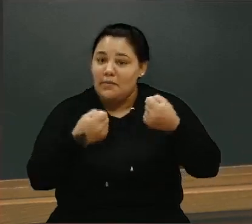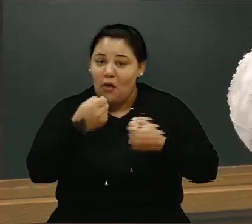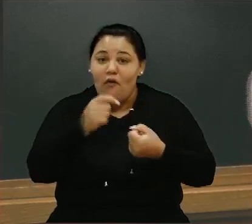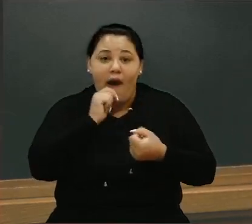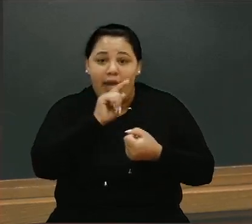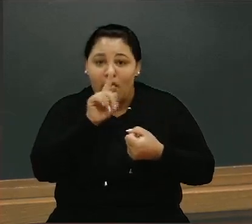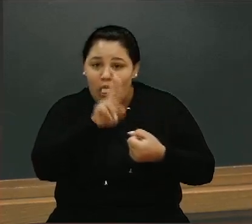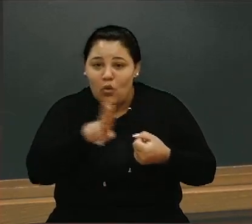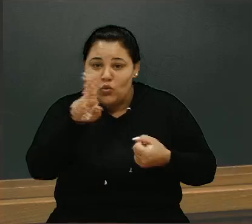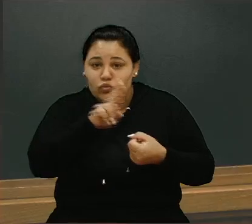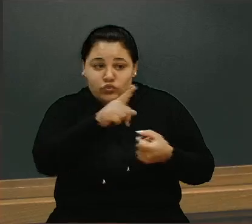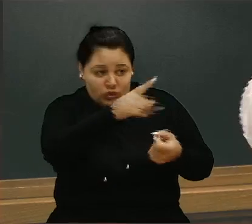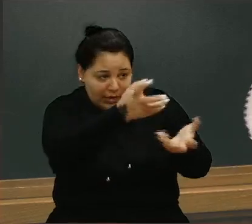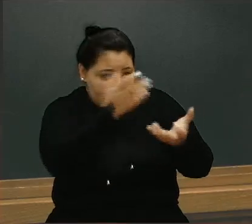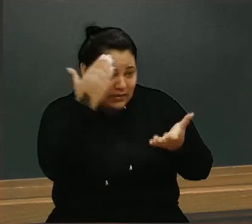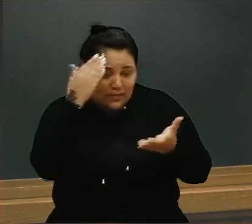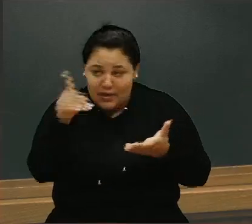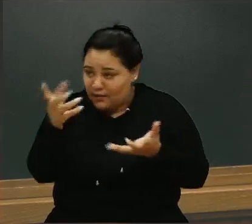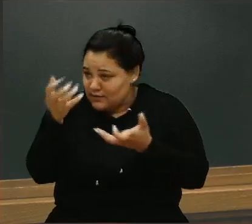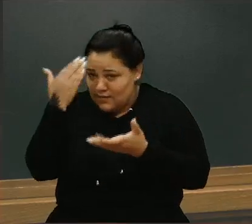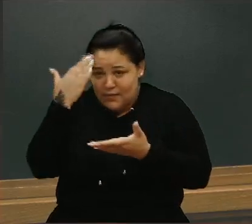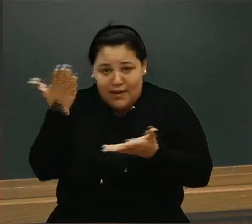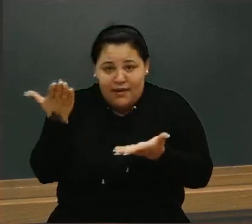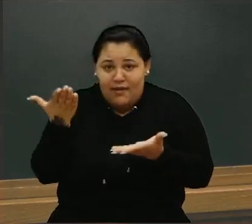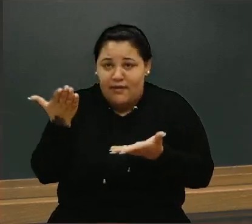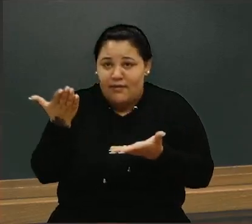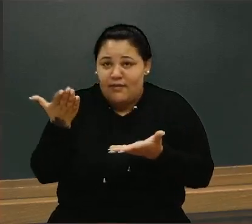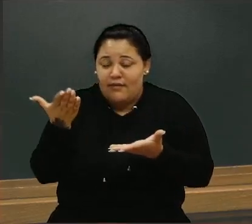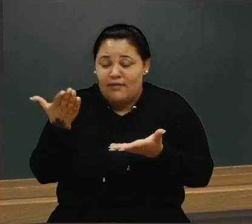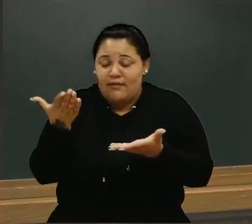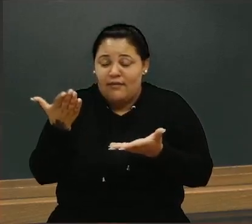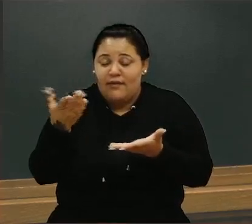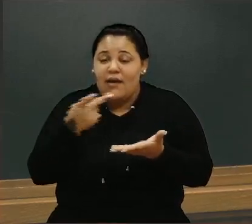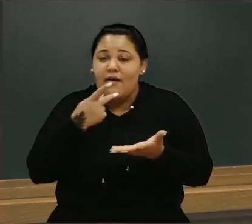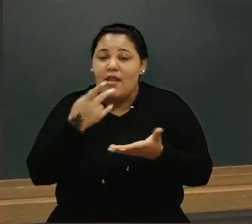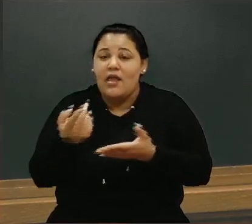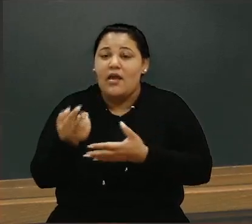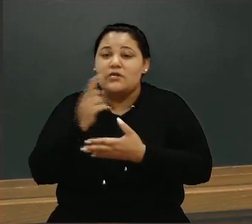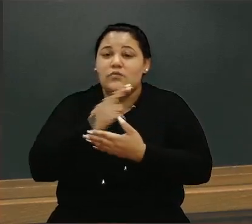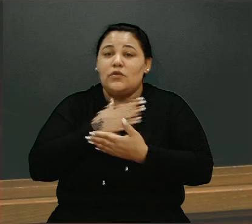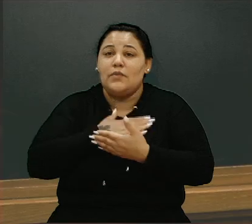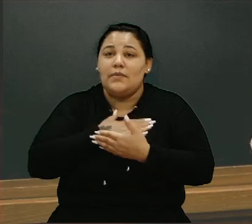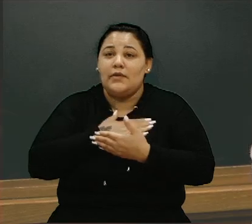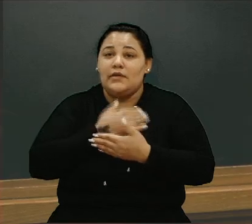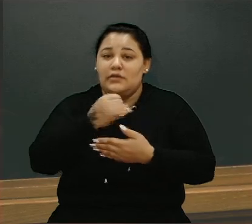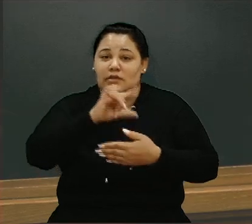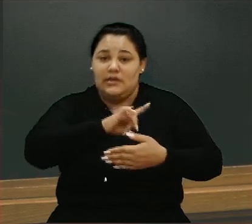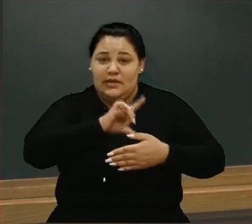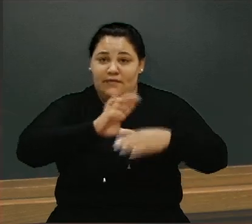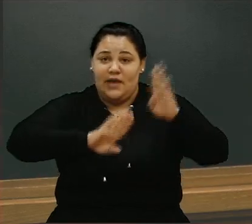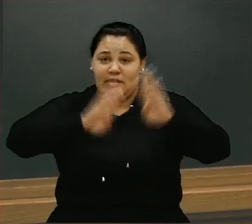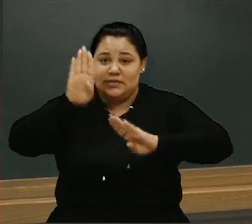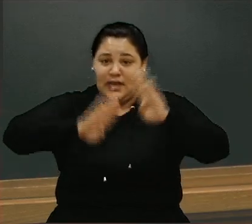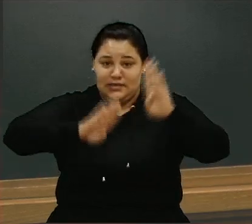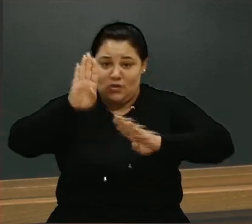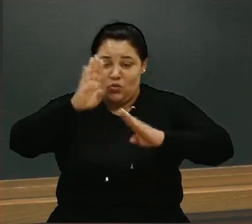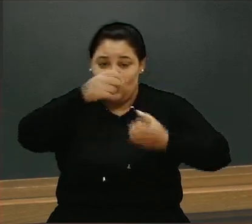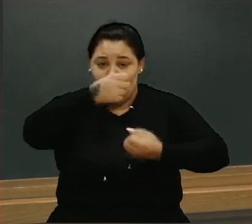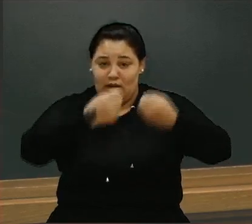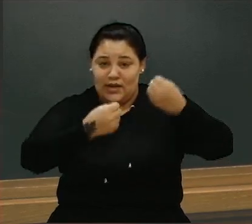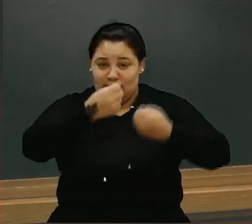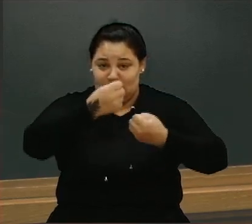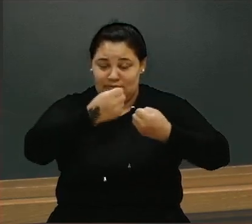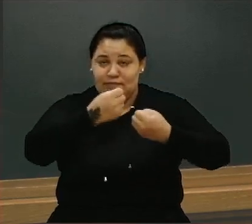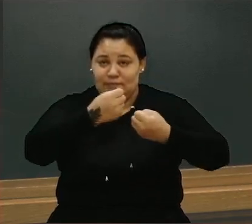quer saber, o que eu quero saber, e que não tem nenhuma relação com ela. E ela me falou que quando houve a licitação do Castramóvel,